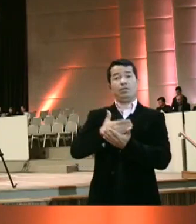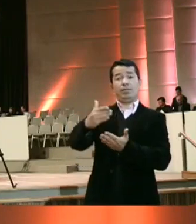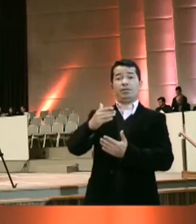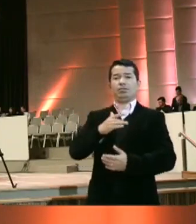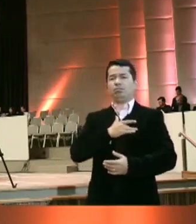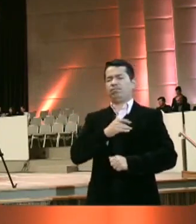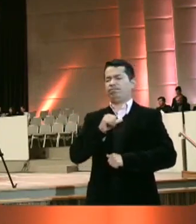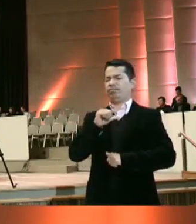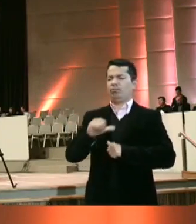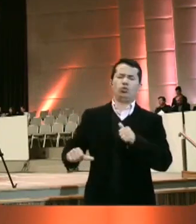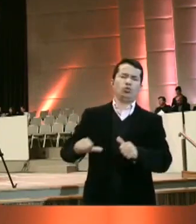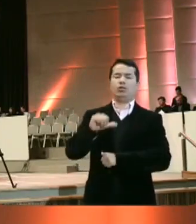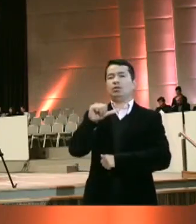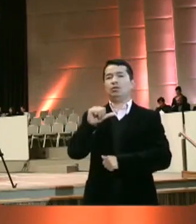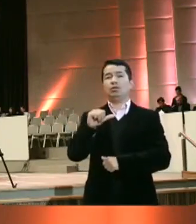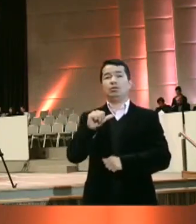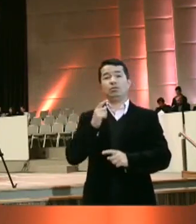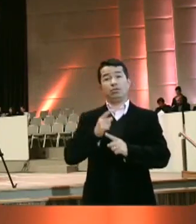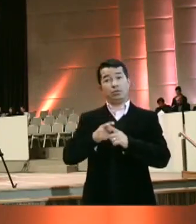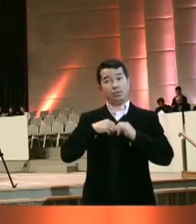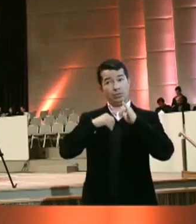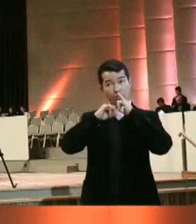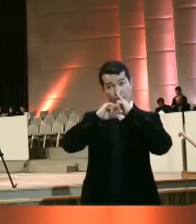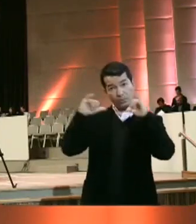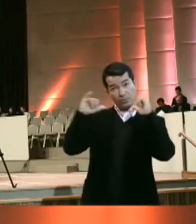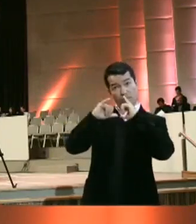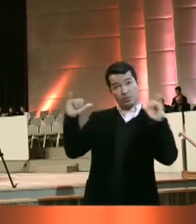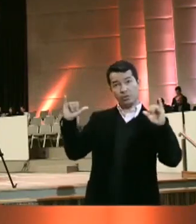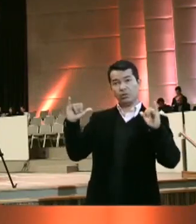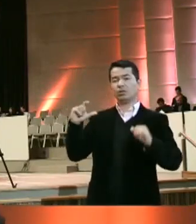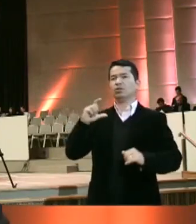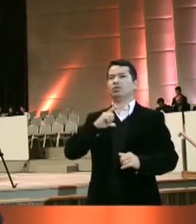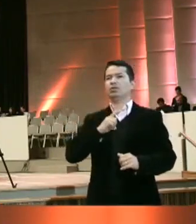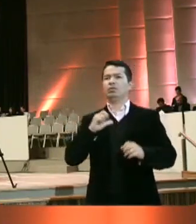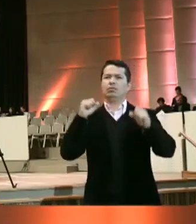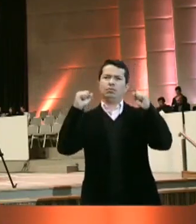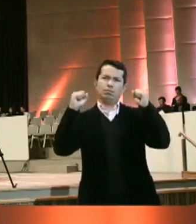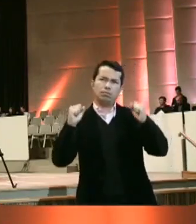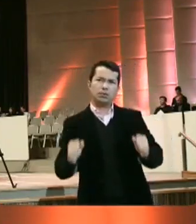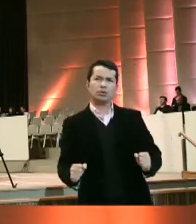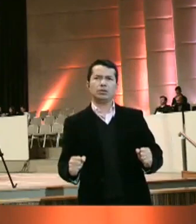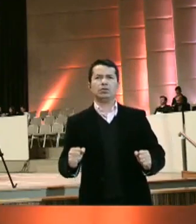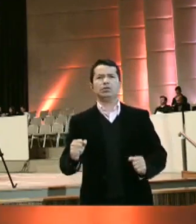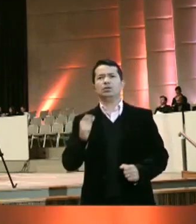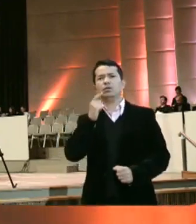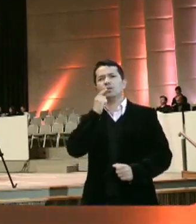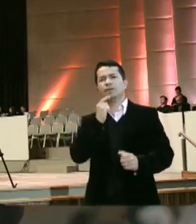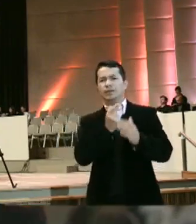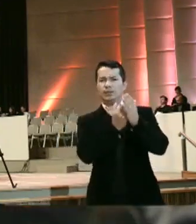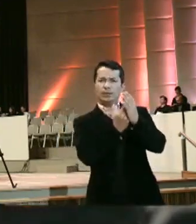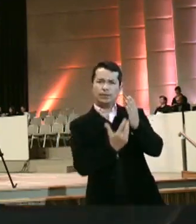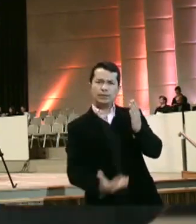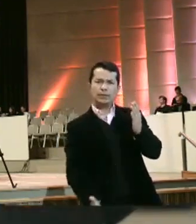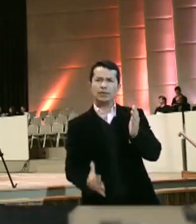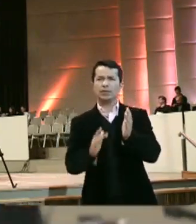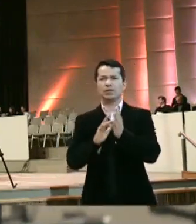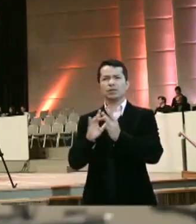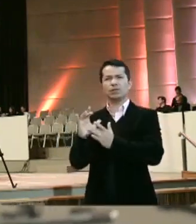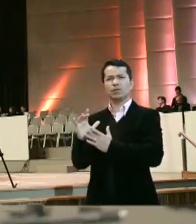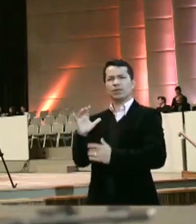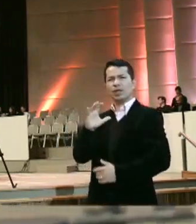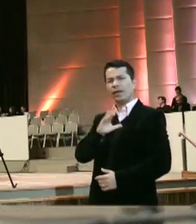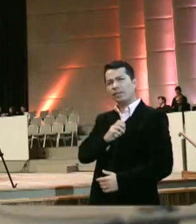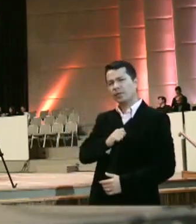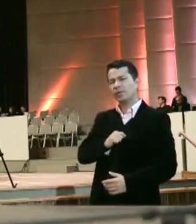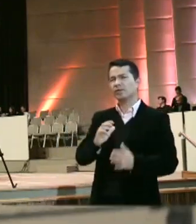transformação, porque há poder no sangue de Jesus, no amor de Jesus, para fazer essa obra de transformação